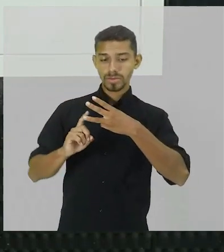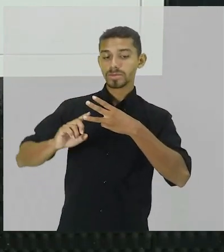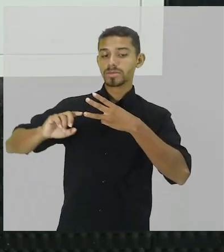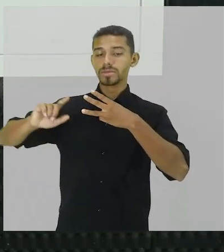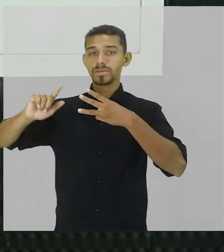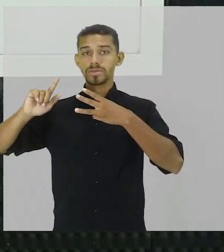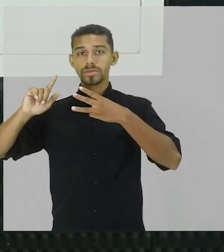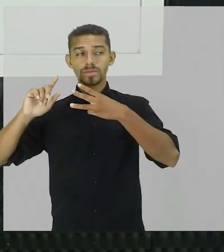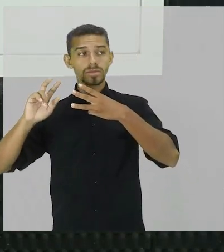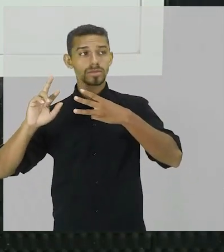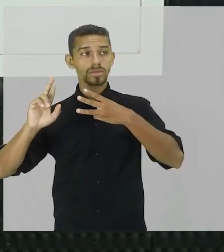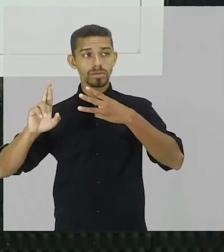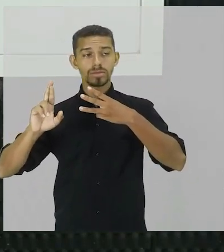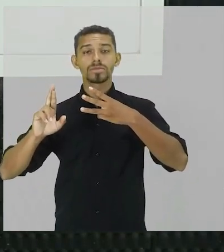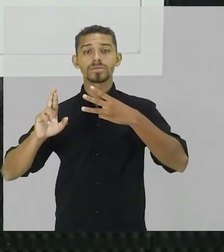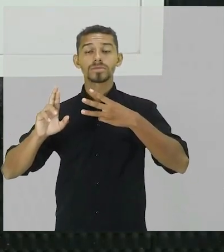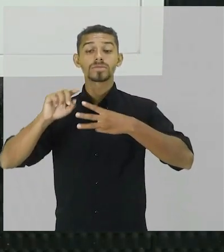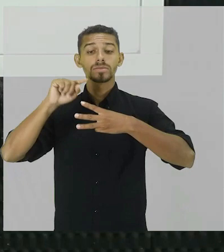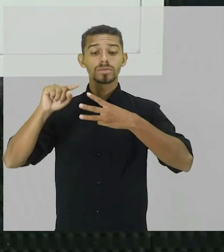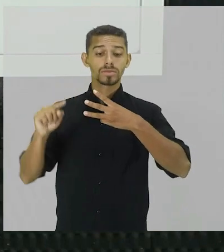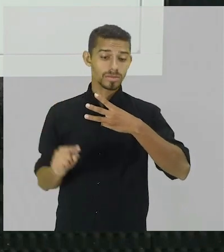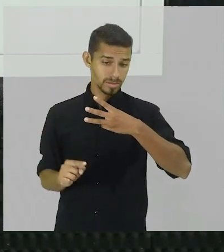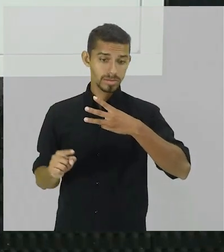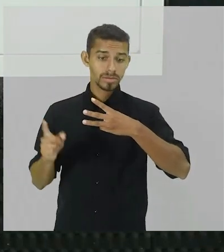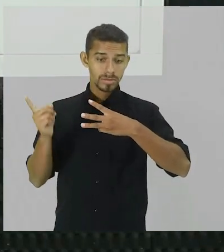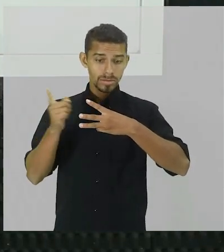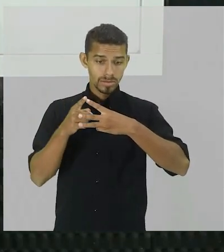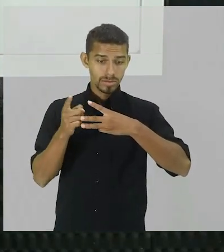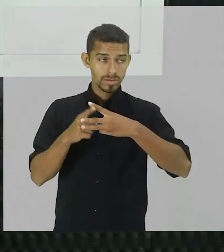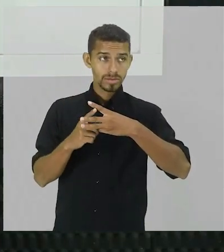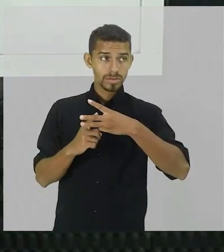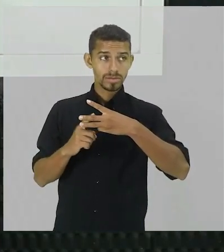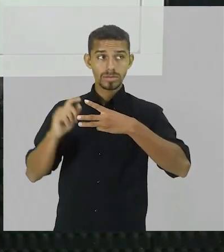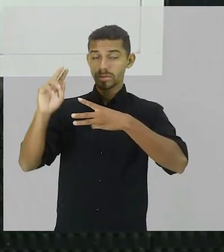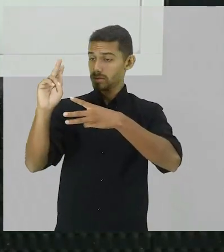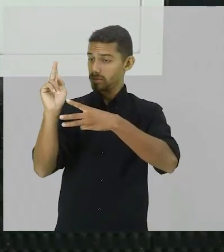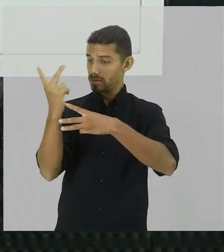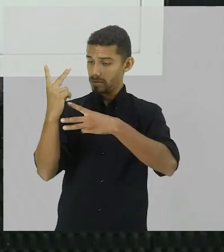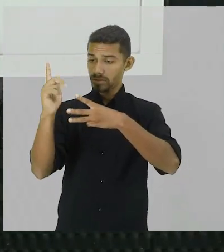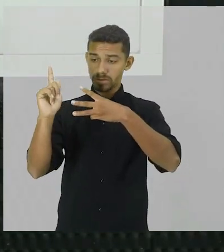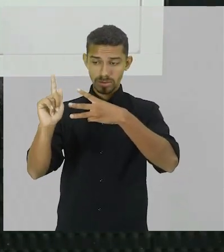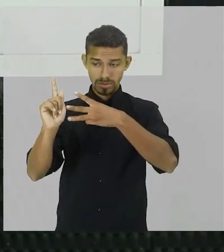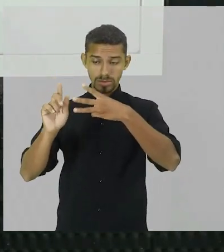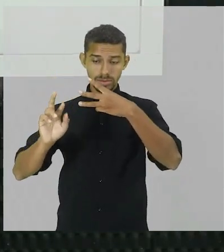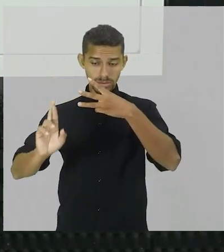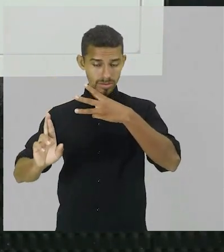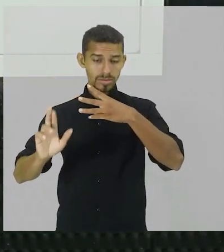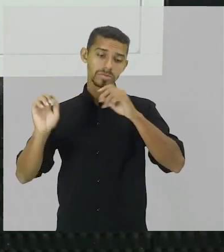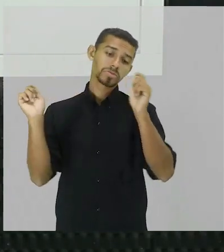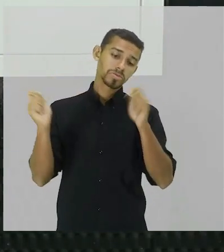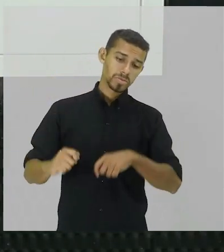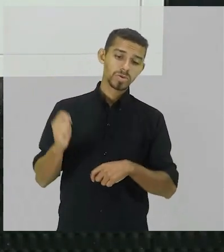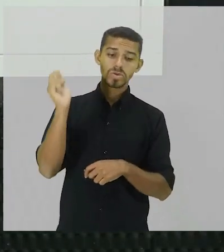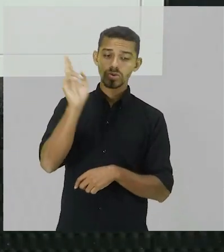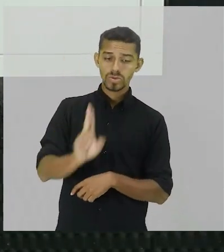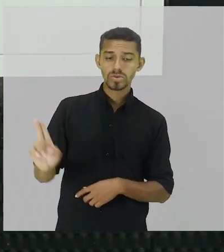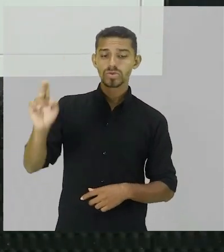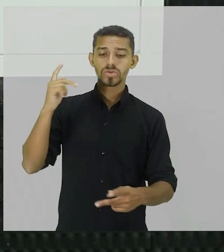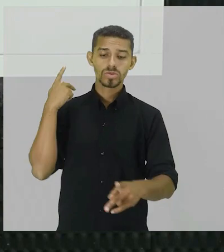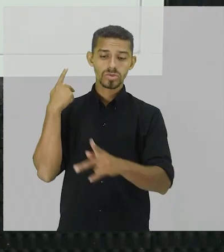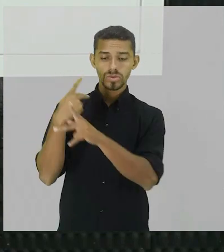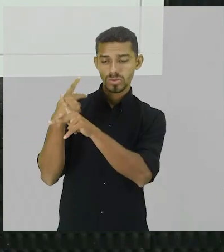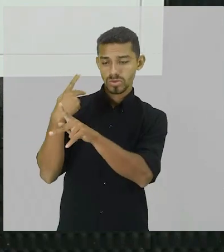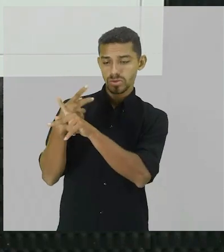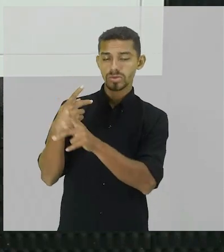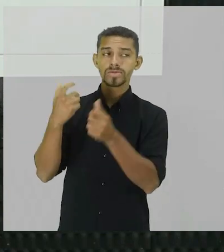retângulo, que você pode fazer essa relação usando o teorema de Pitágoras. Tá? Você pode dizer aqui, ó,